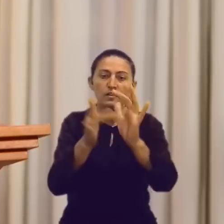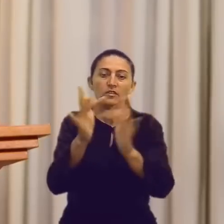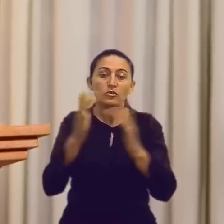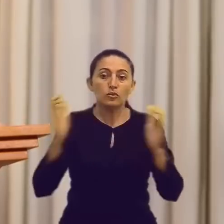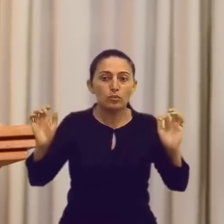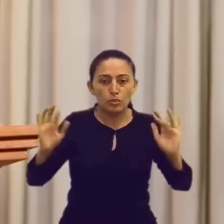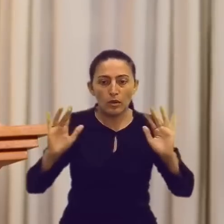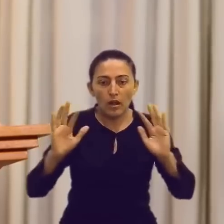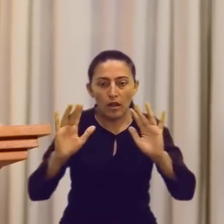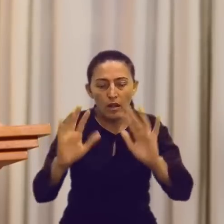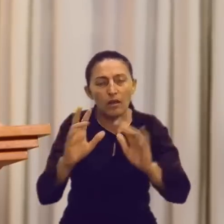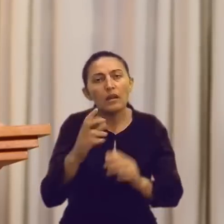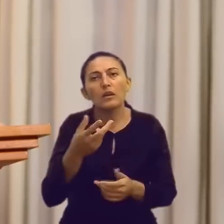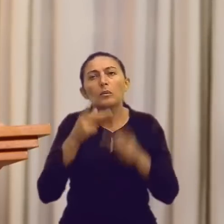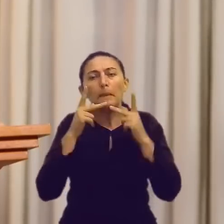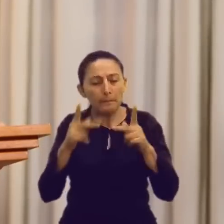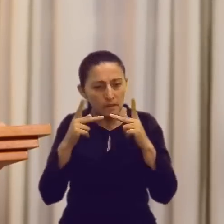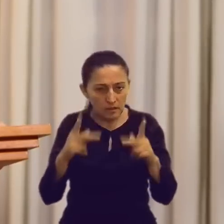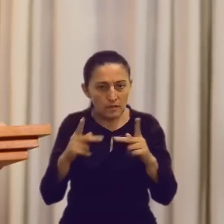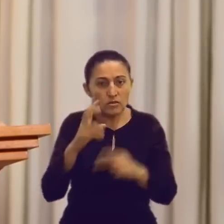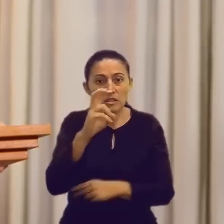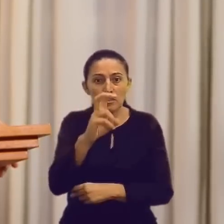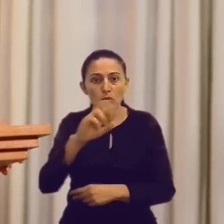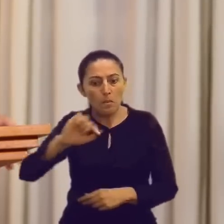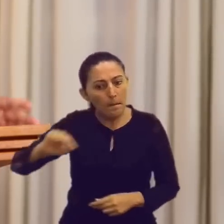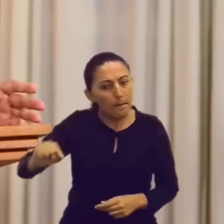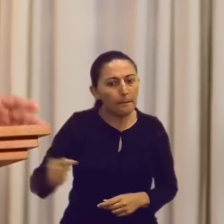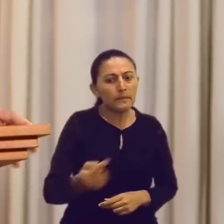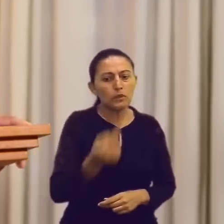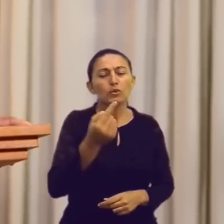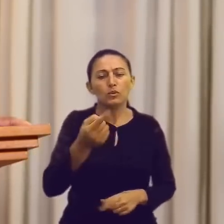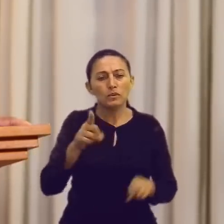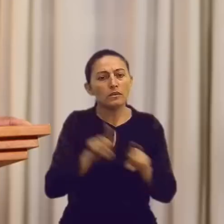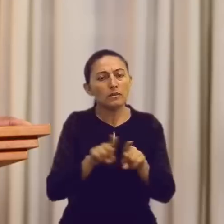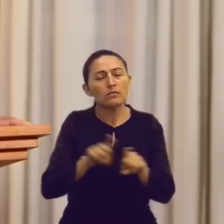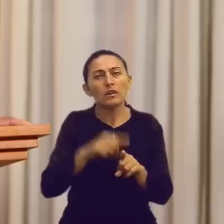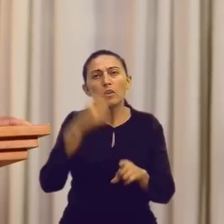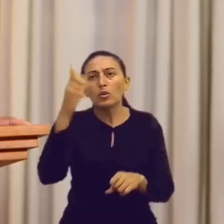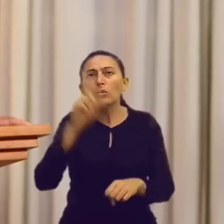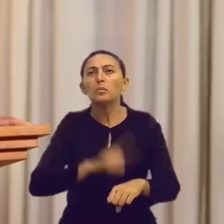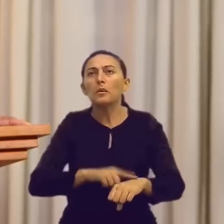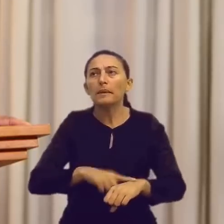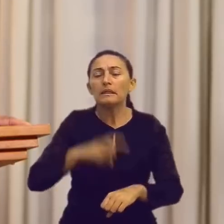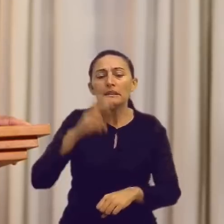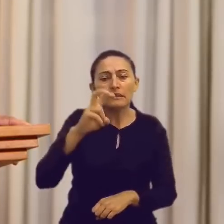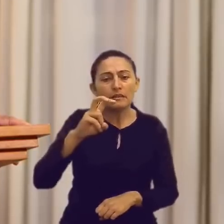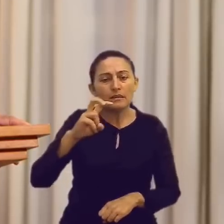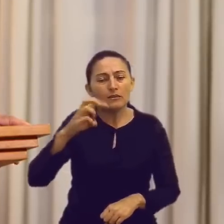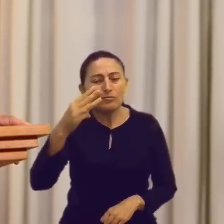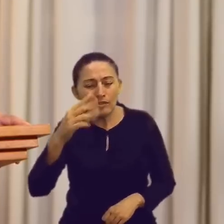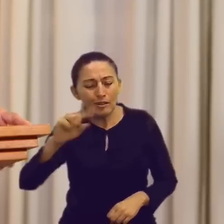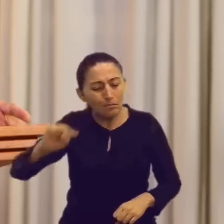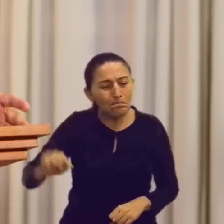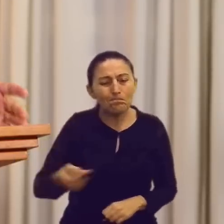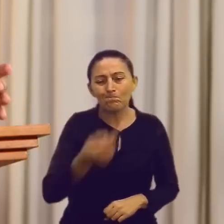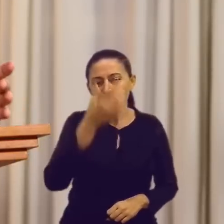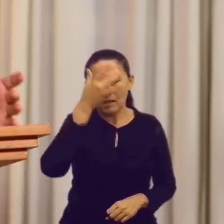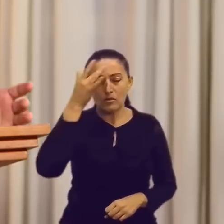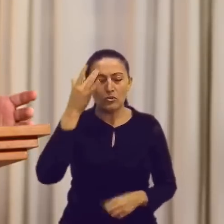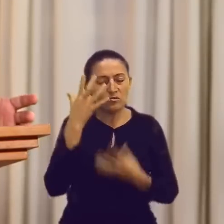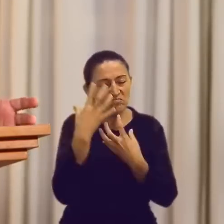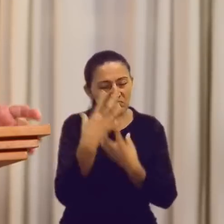5.000 almas. Em outro momento, quase 3.000 almas foram batizadas. Pedro agora